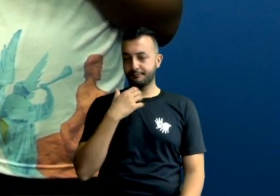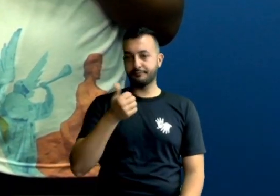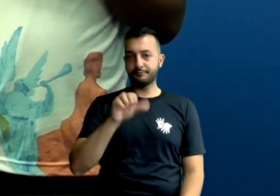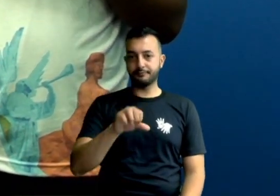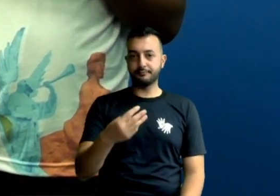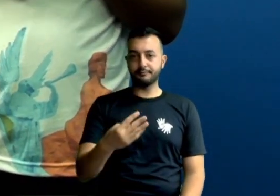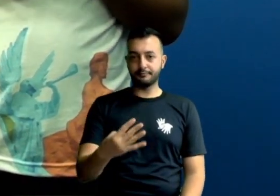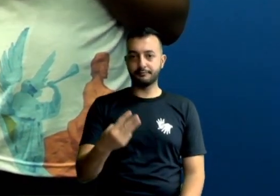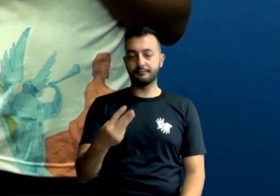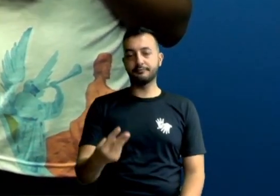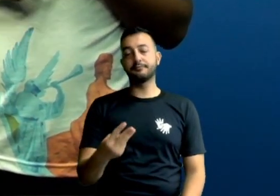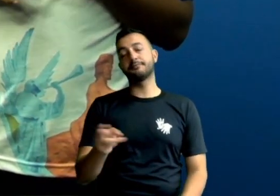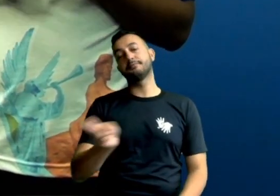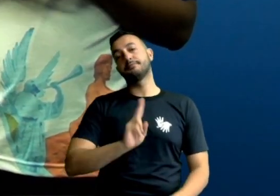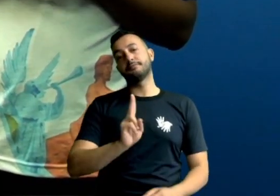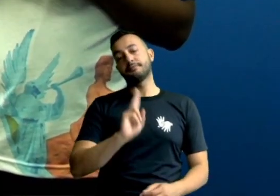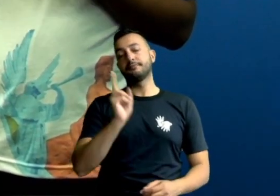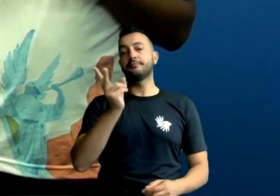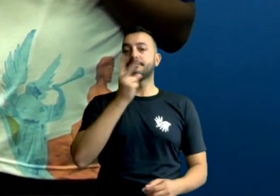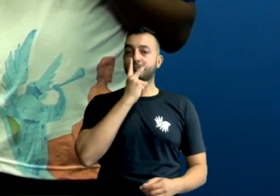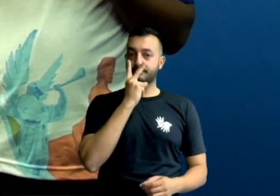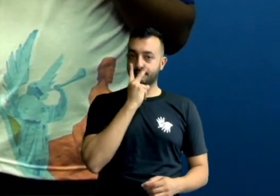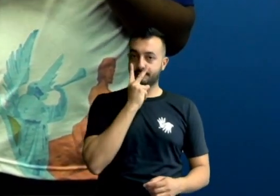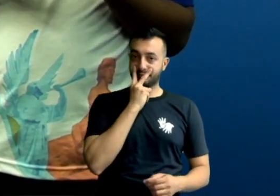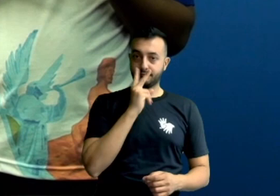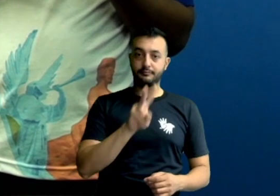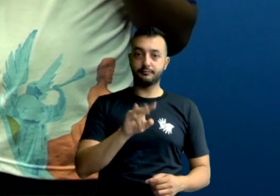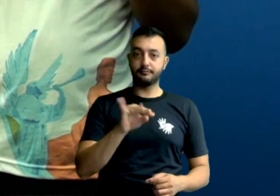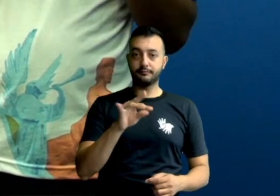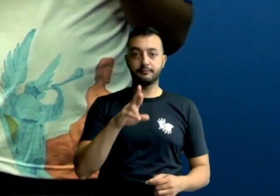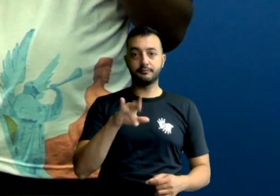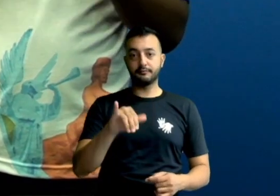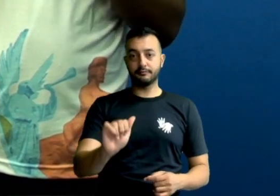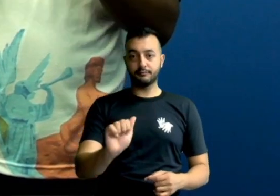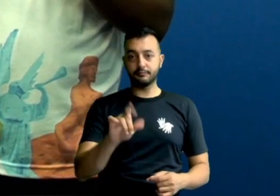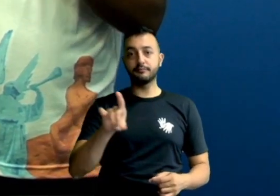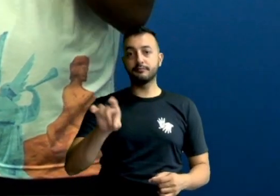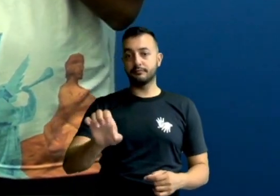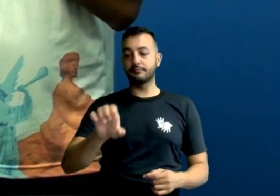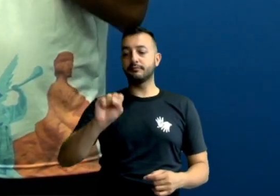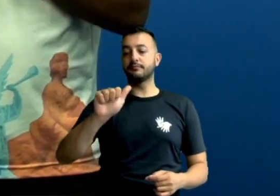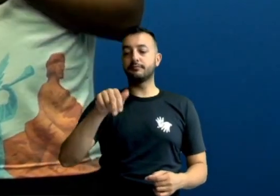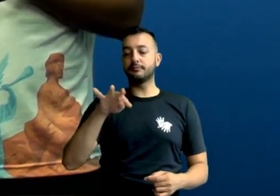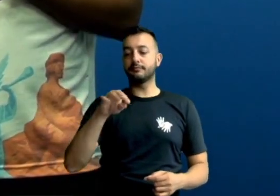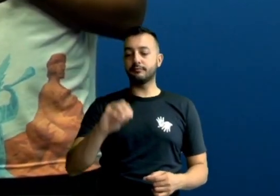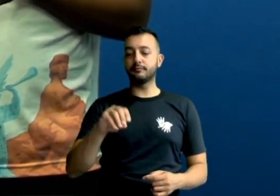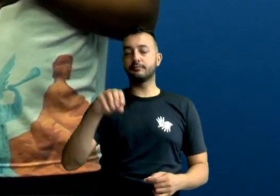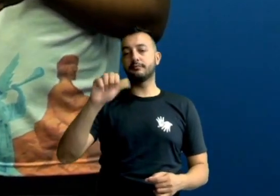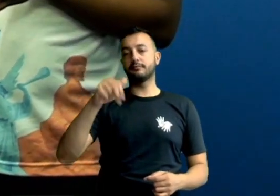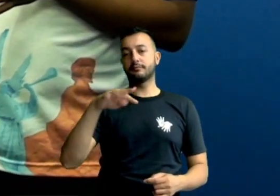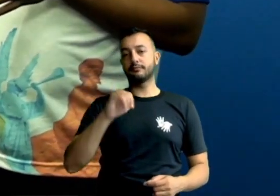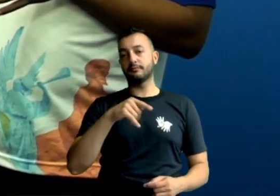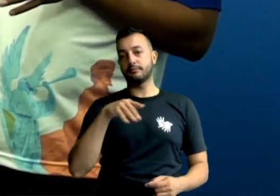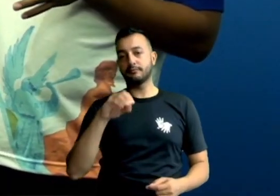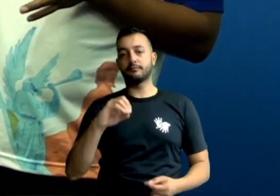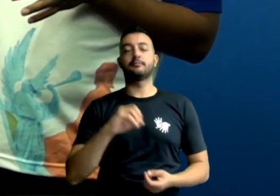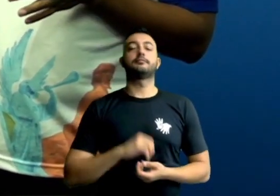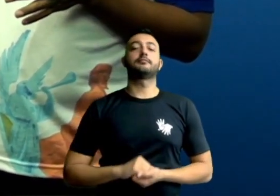1943 que o nome da vitória né ela passa a ser agora o nome dela Vitória de Santo Antão